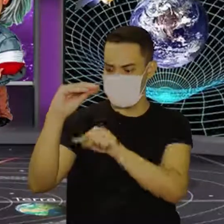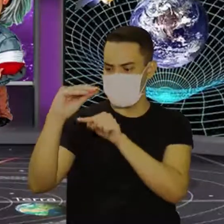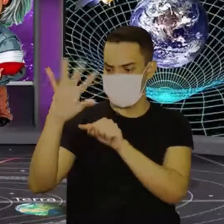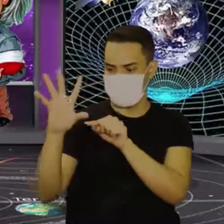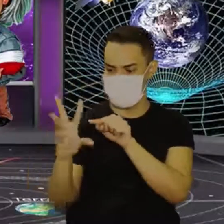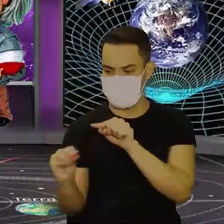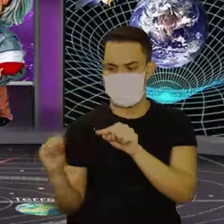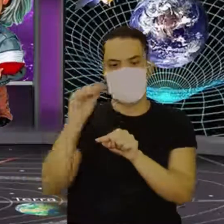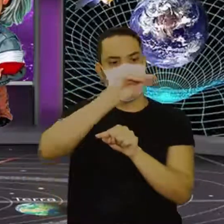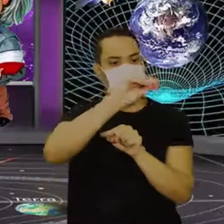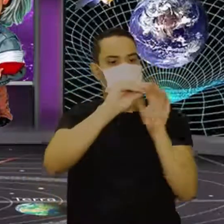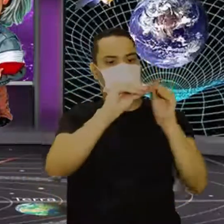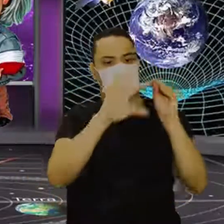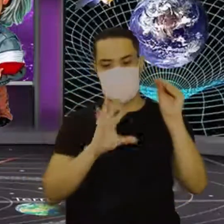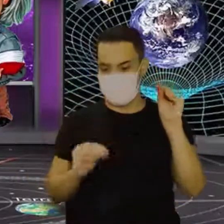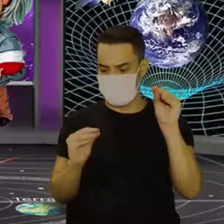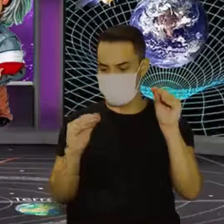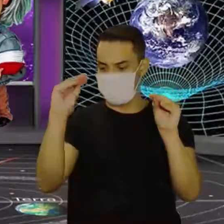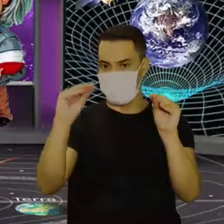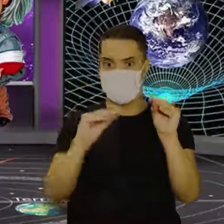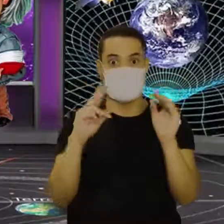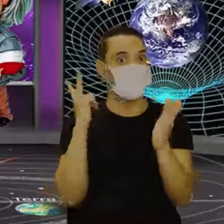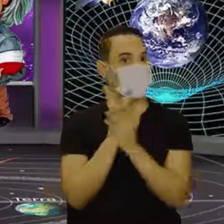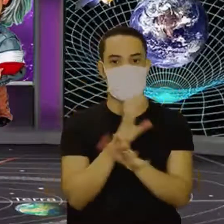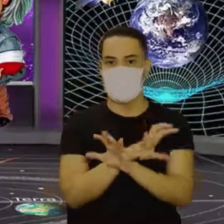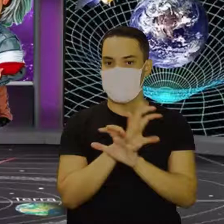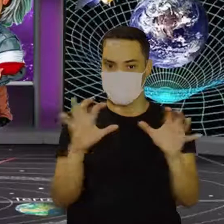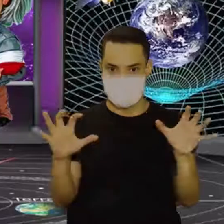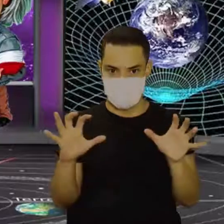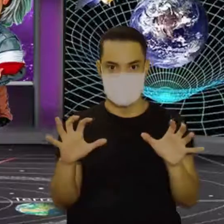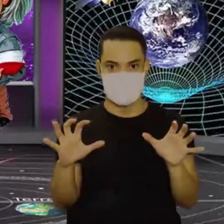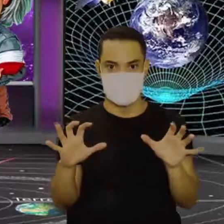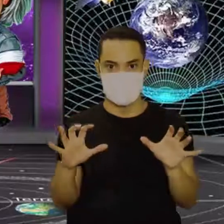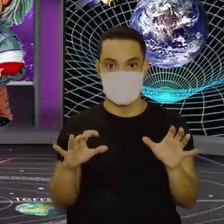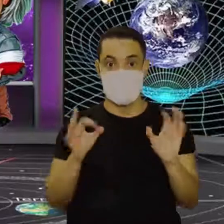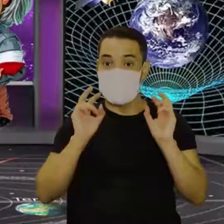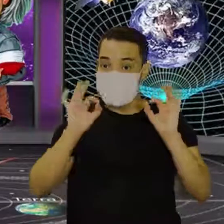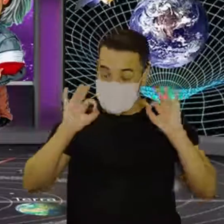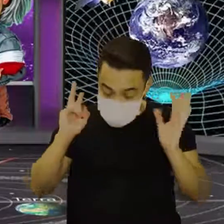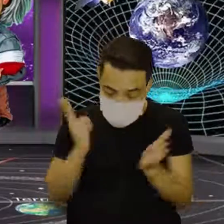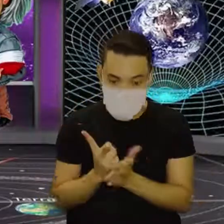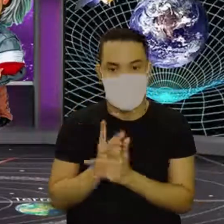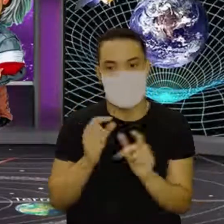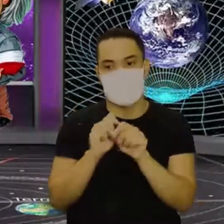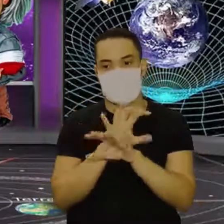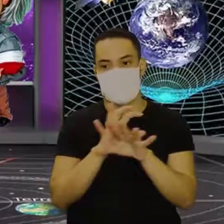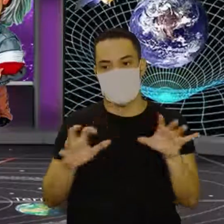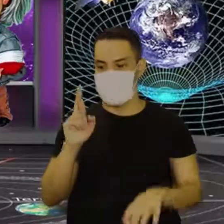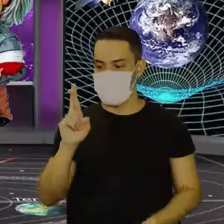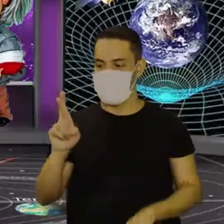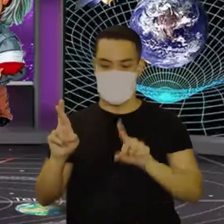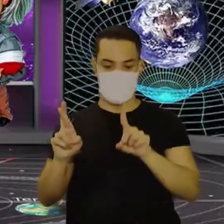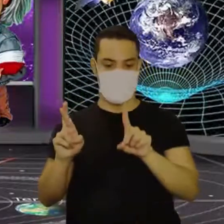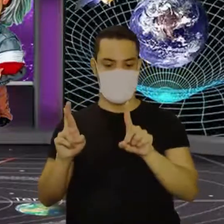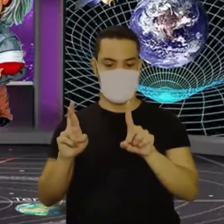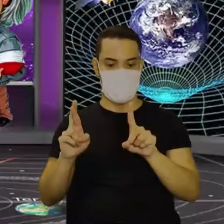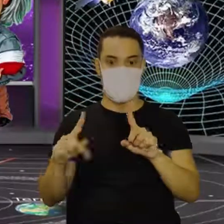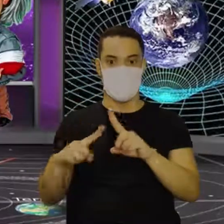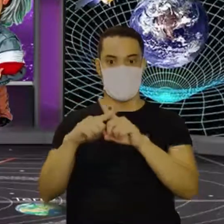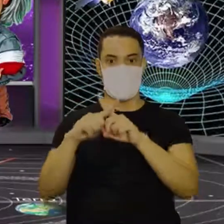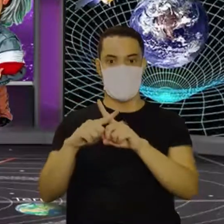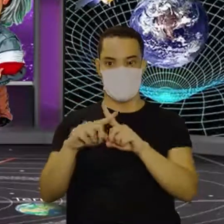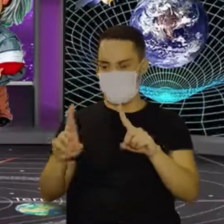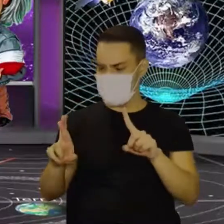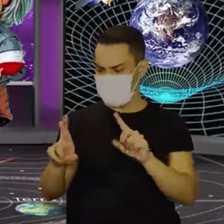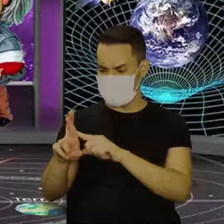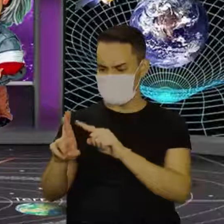cobre assim, eu quero lá, por exemplo, o V, tensão. Pá, aí ficou RI. Ficou um do lado do outro, multiplicação. Eu